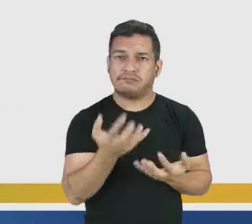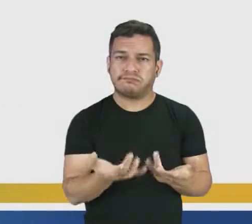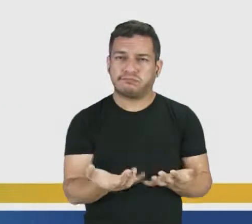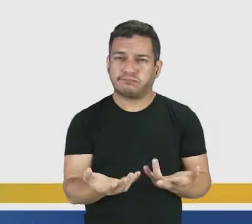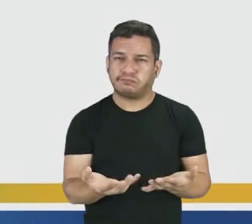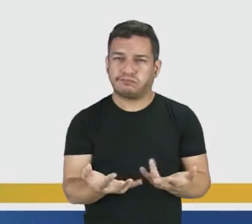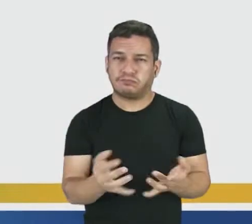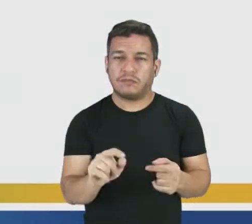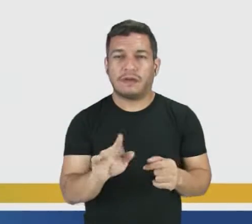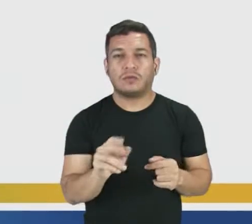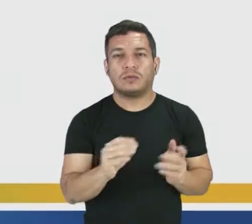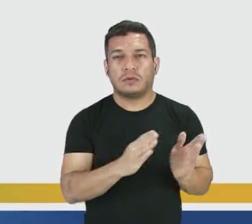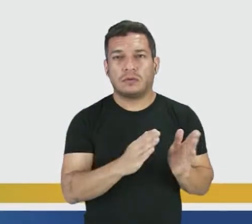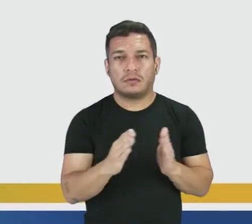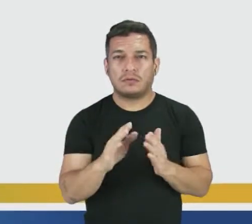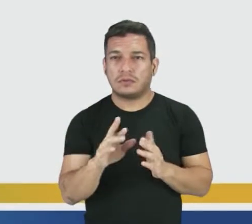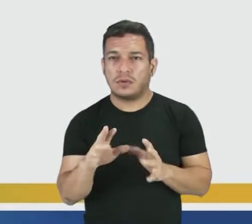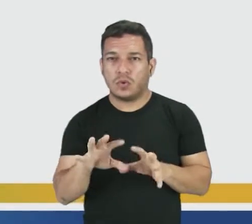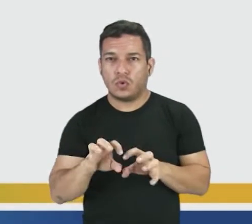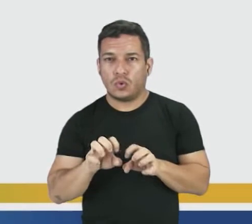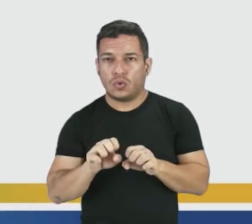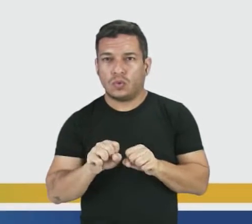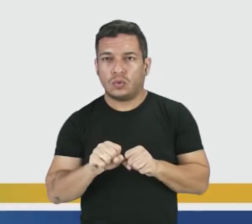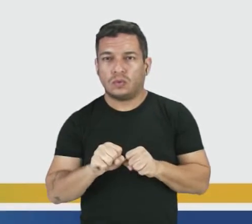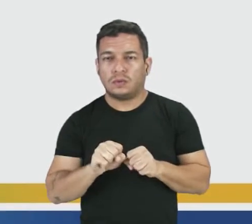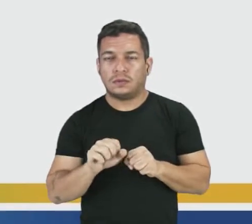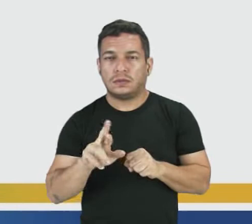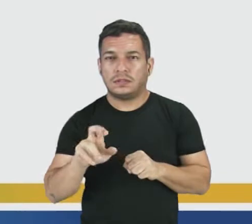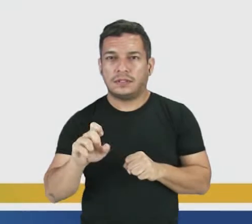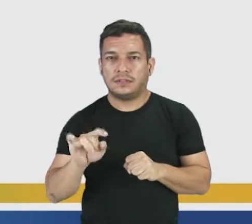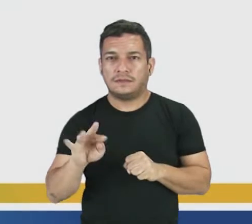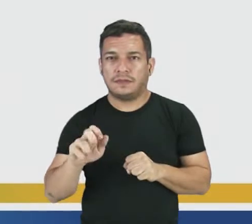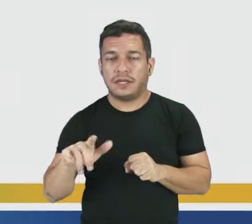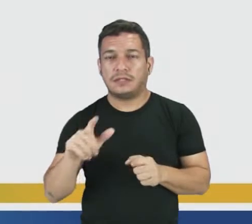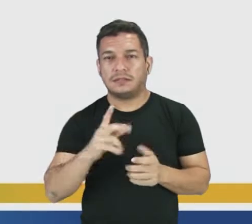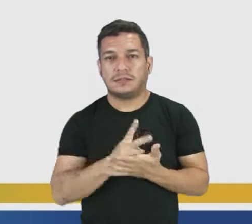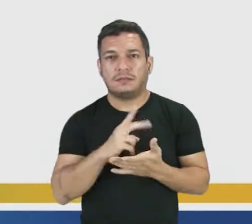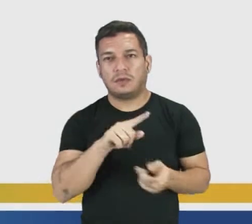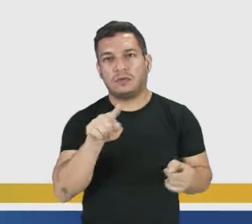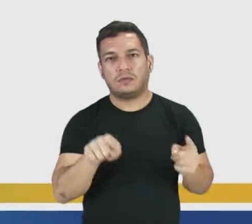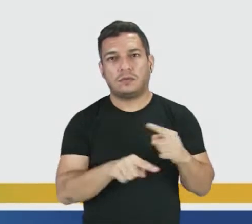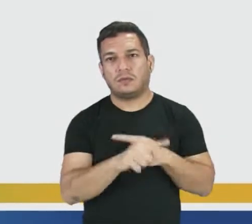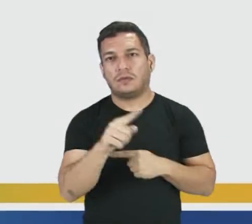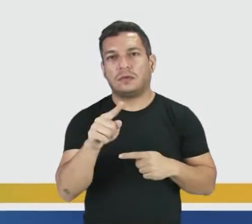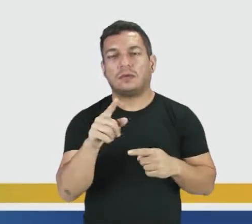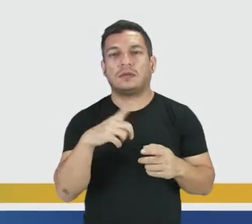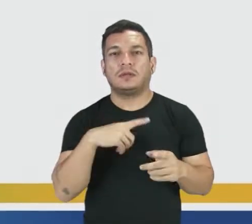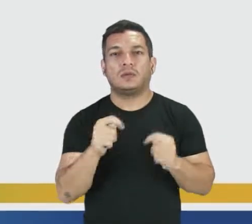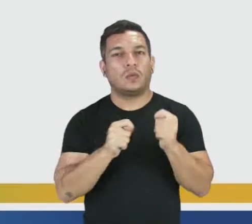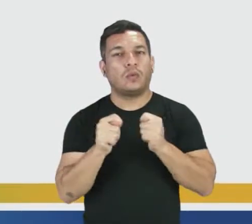aquecida, ela vai passar para ser resfriada e depois voltar ao ciclo, sempre repetindo, mantendo um controle.